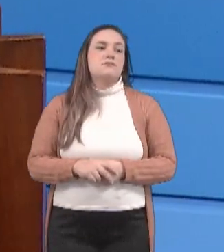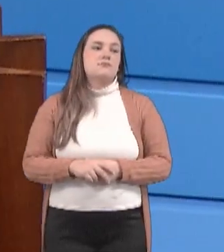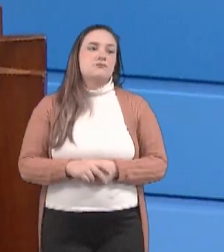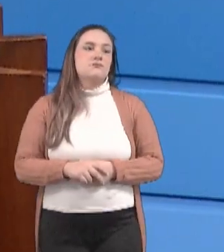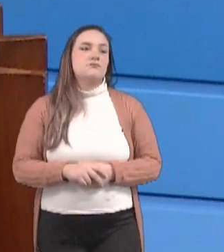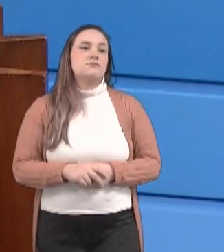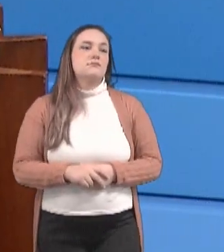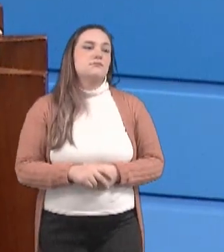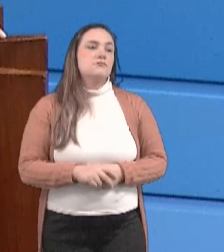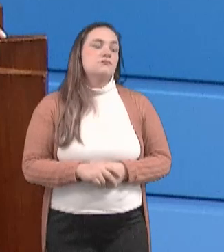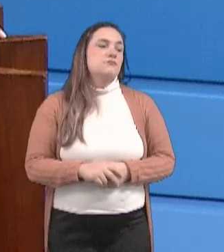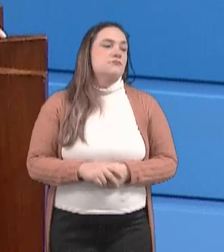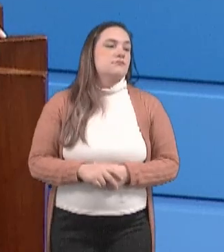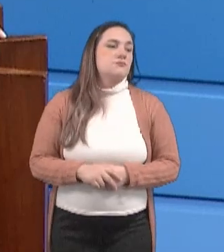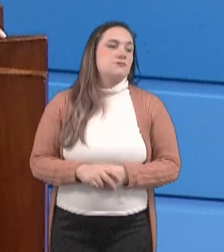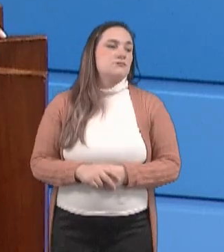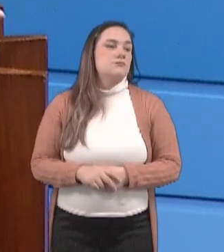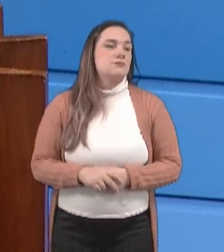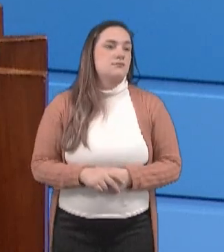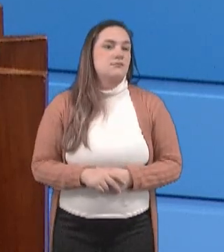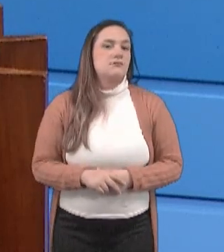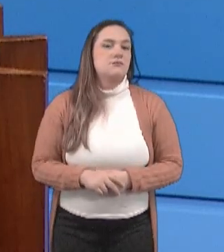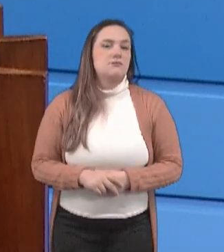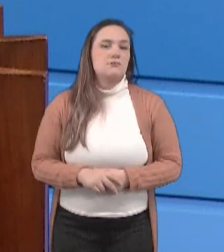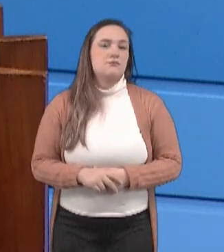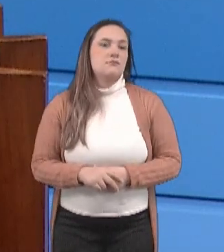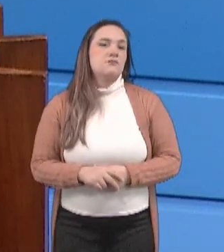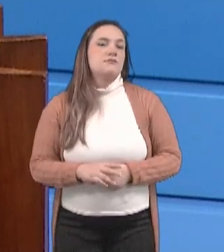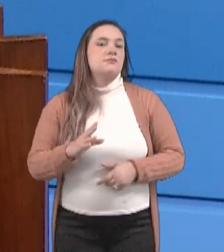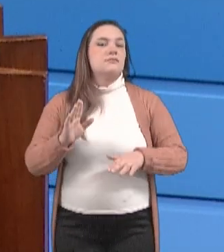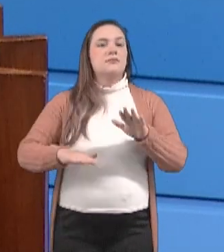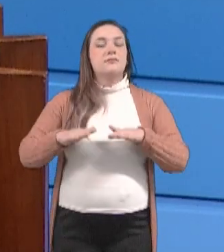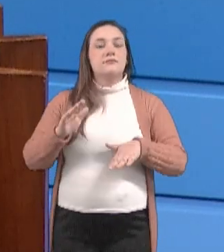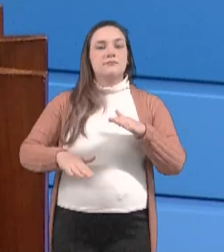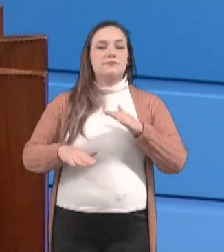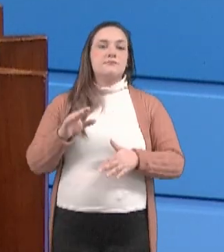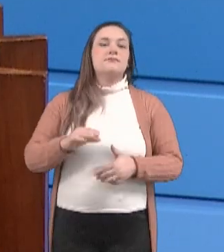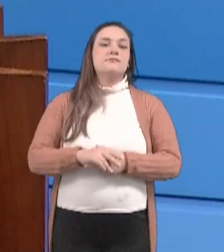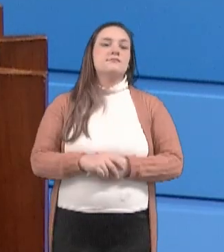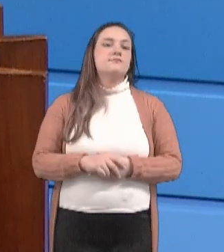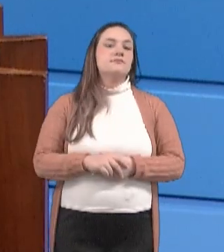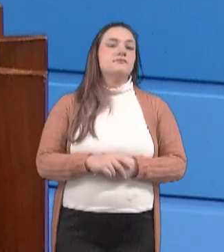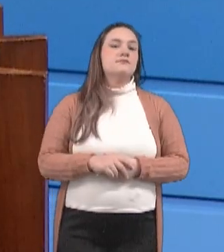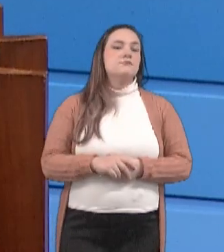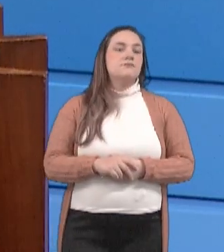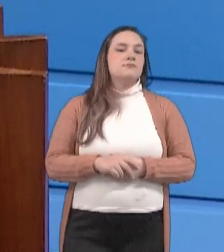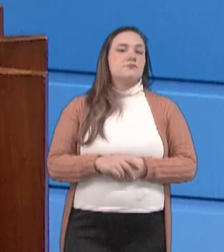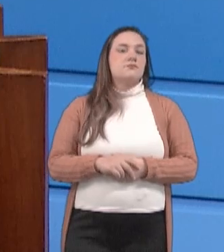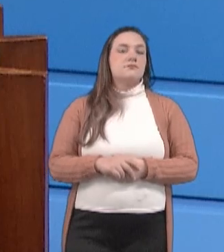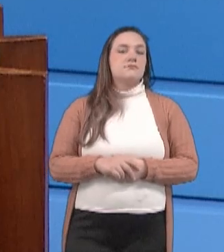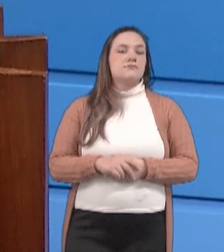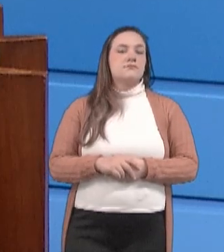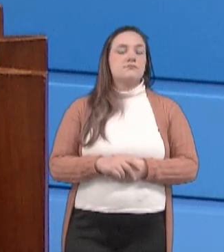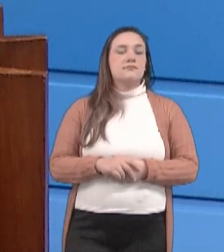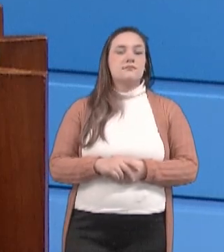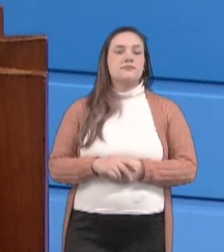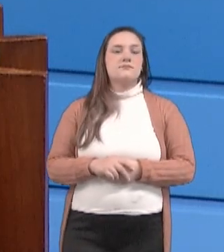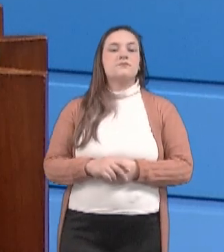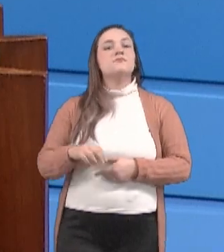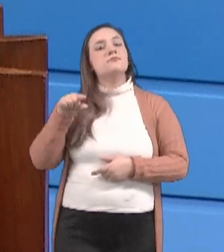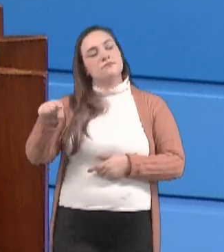Às vezes, por conta do que é ser prefeito de uma